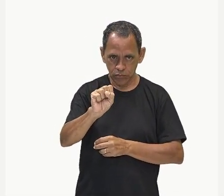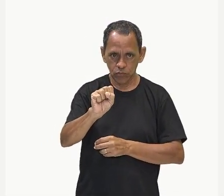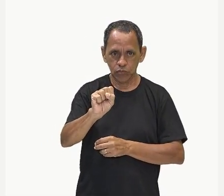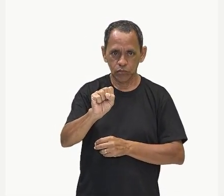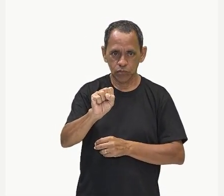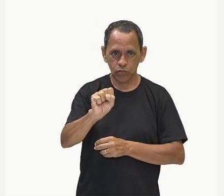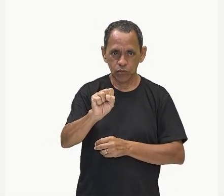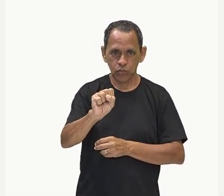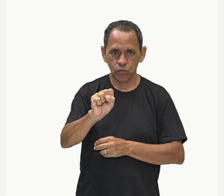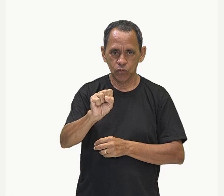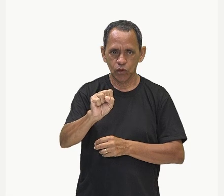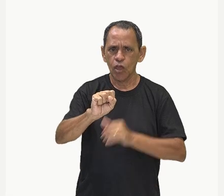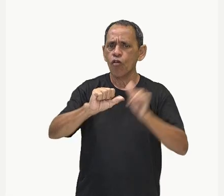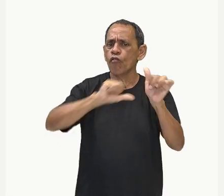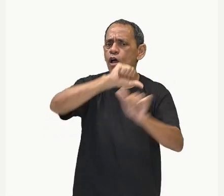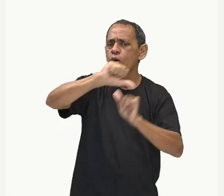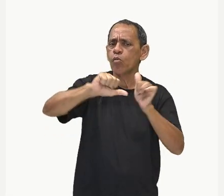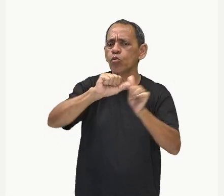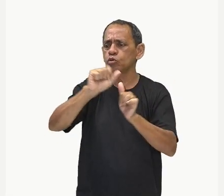3578.